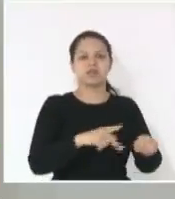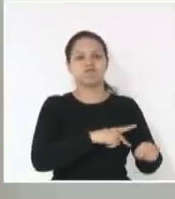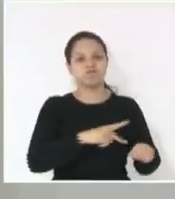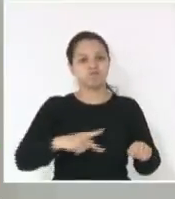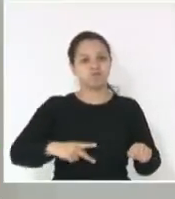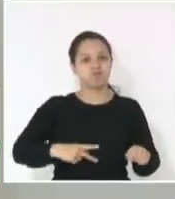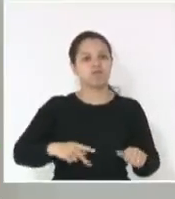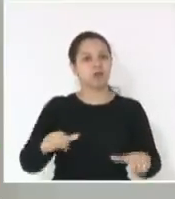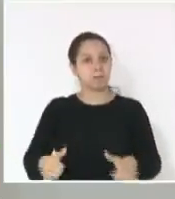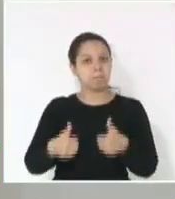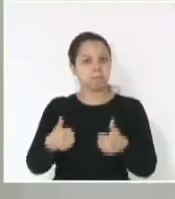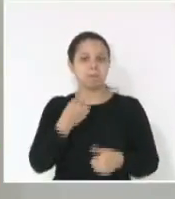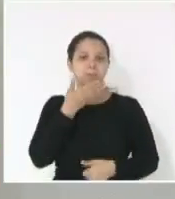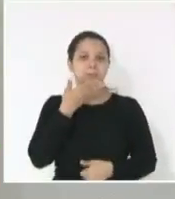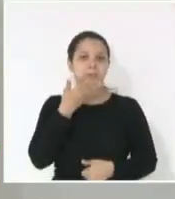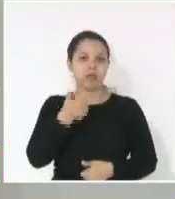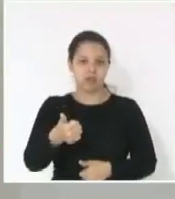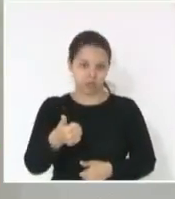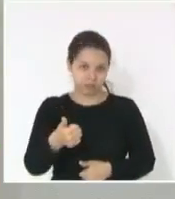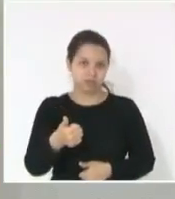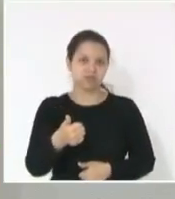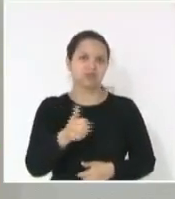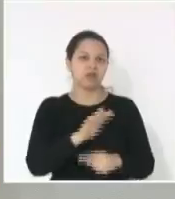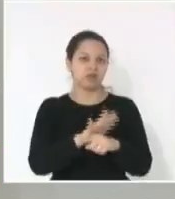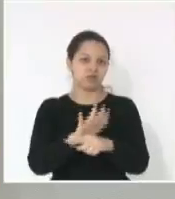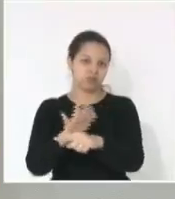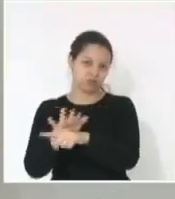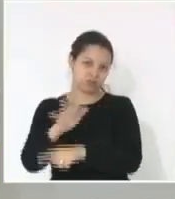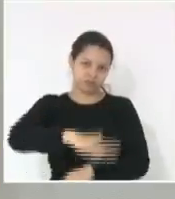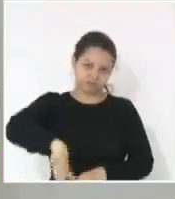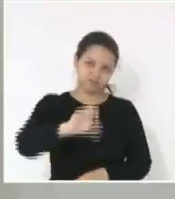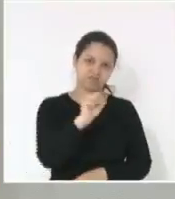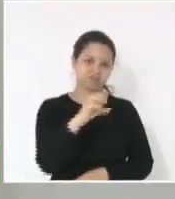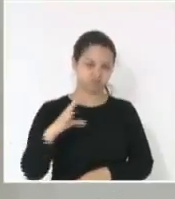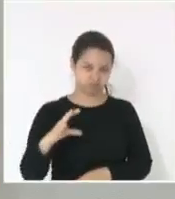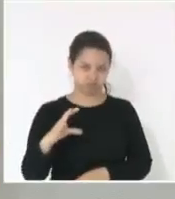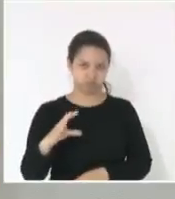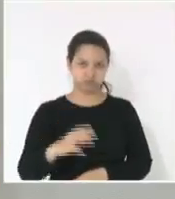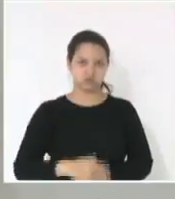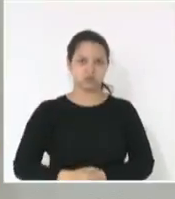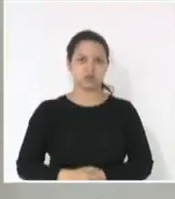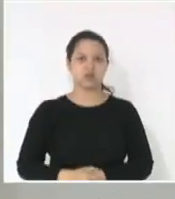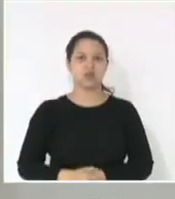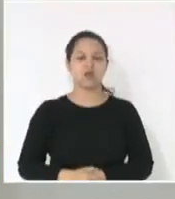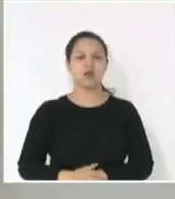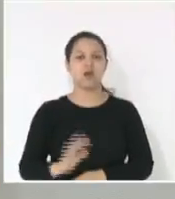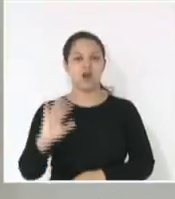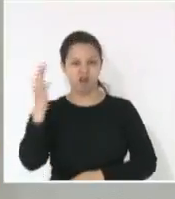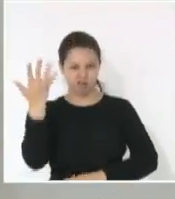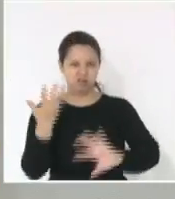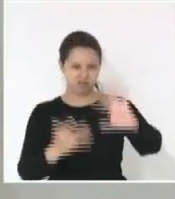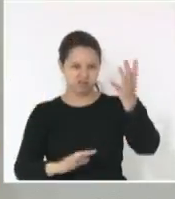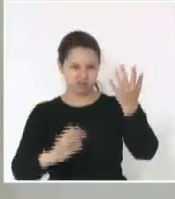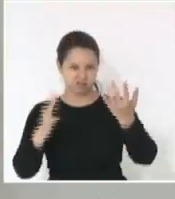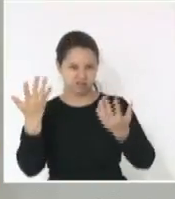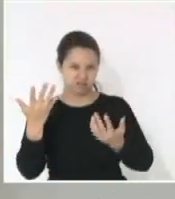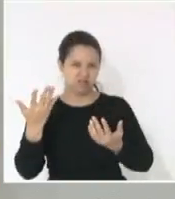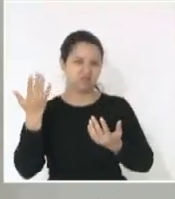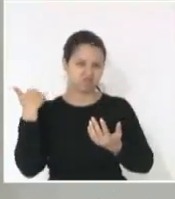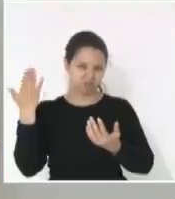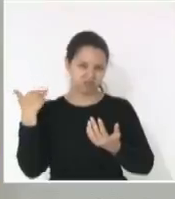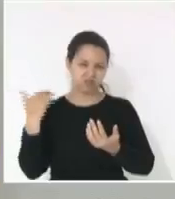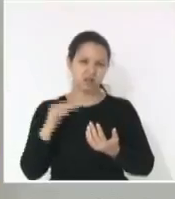mais eficiente e melhor para os catarinenses. Esses ataques que foram registrados aí nos últimos